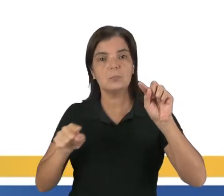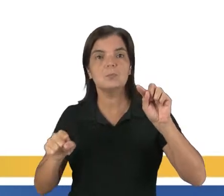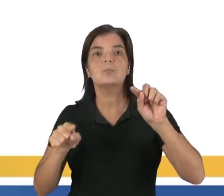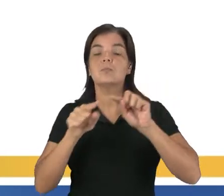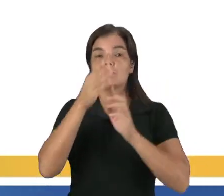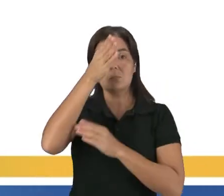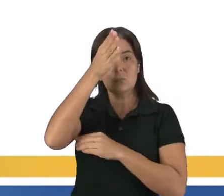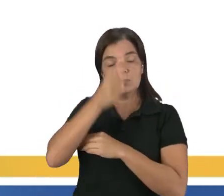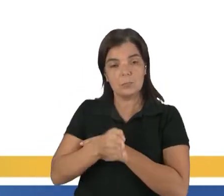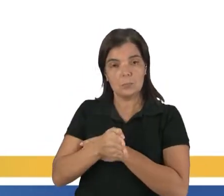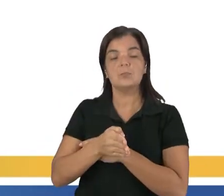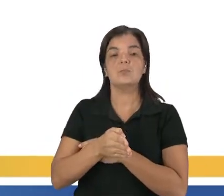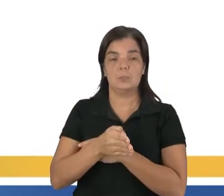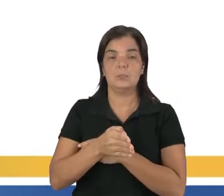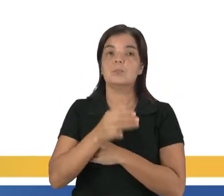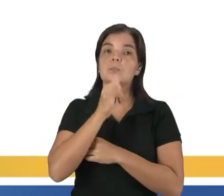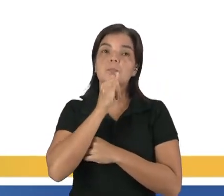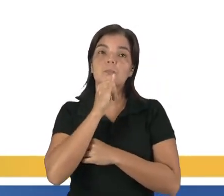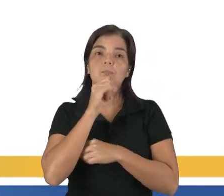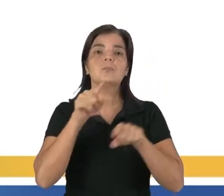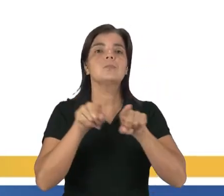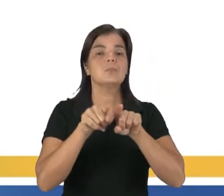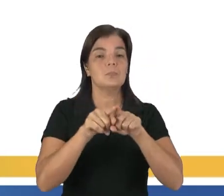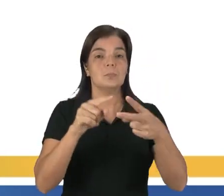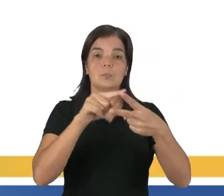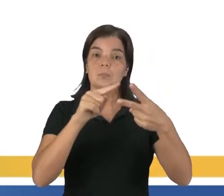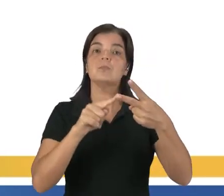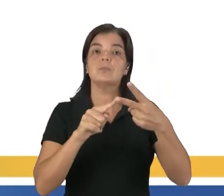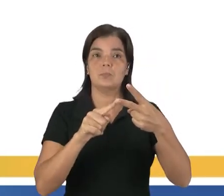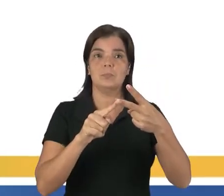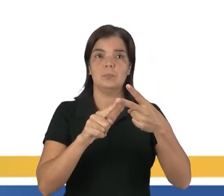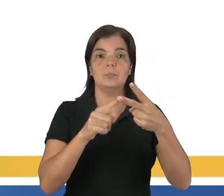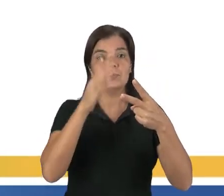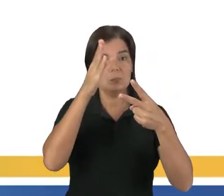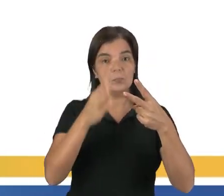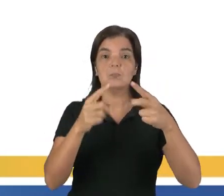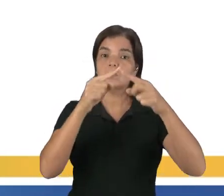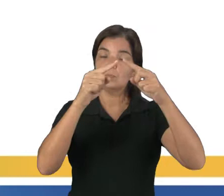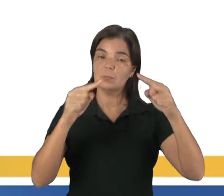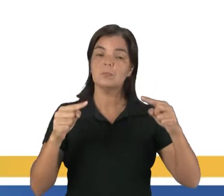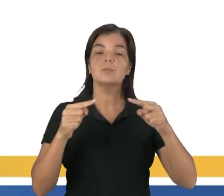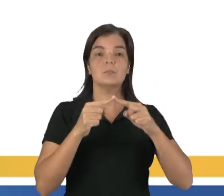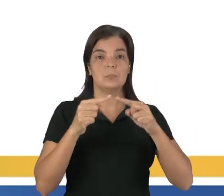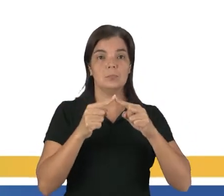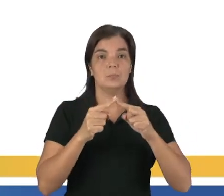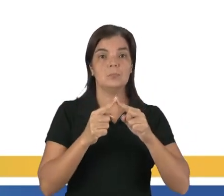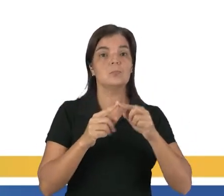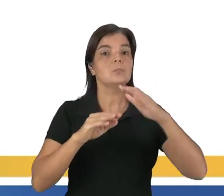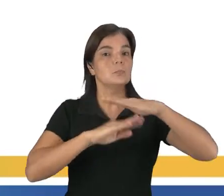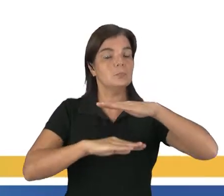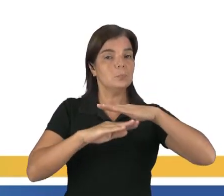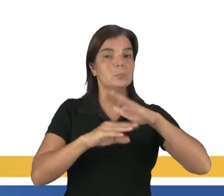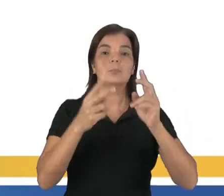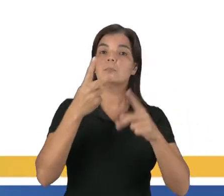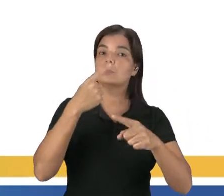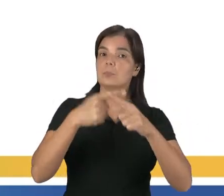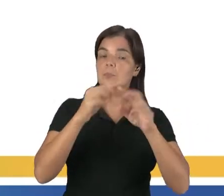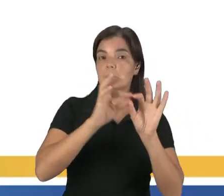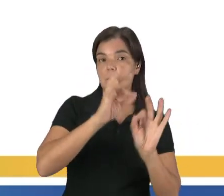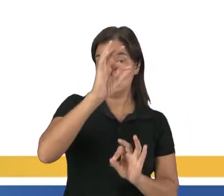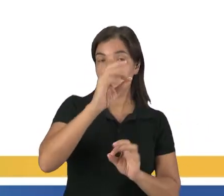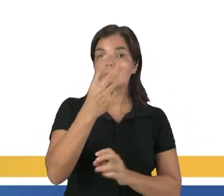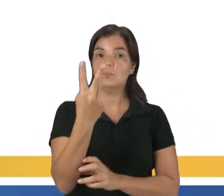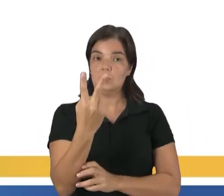dividir ele ao meio, como se fosse esse exemplo, você vai gerar dois triângulos. Como a área do retângulo é base vezes altura, mas como eu tenho